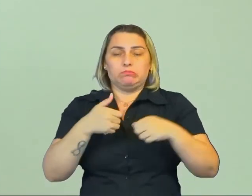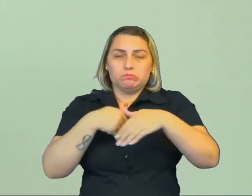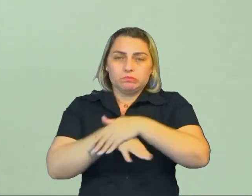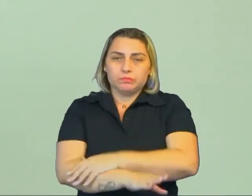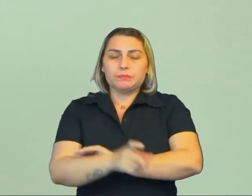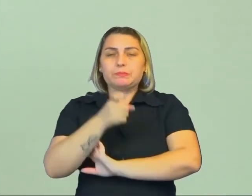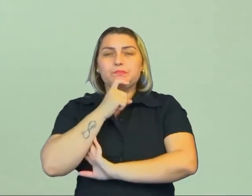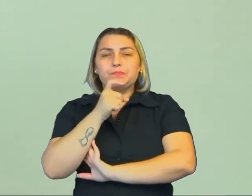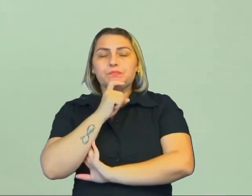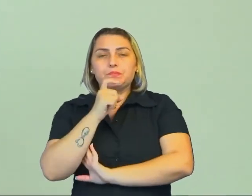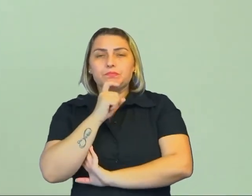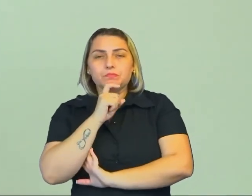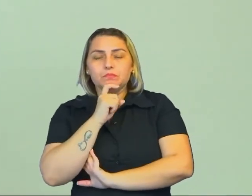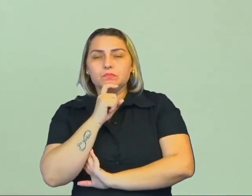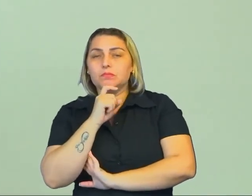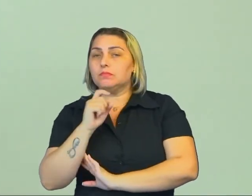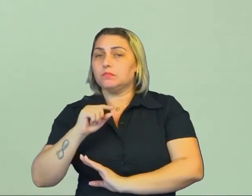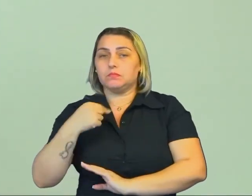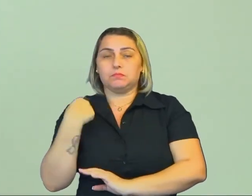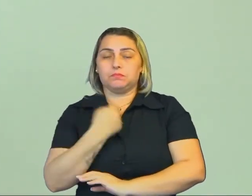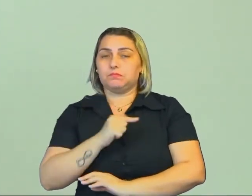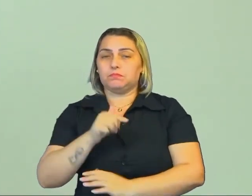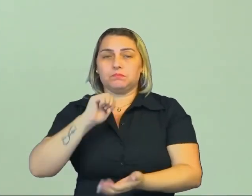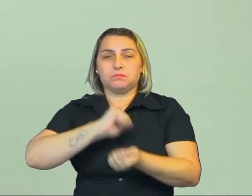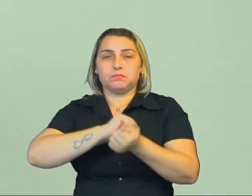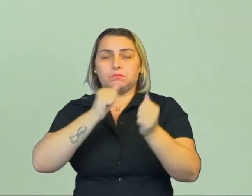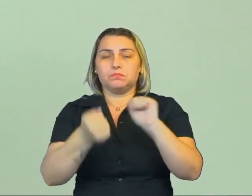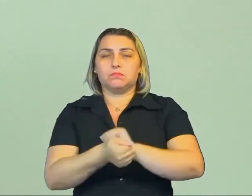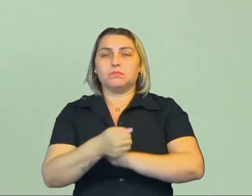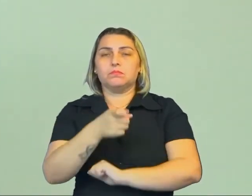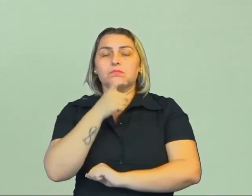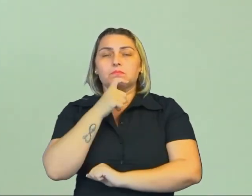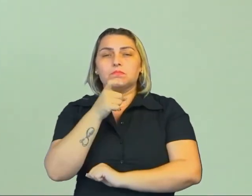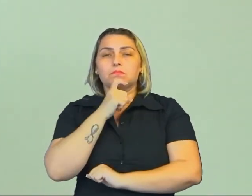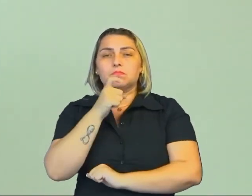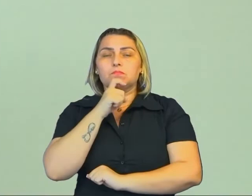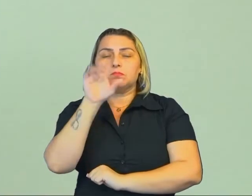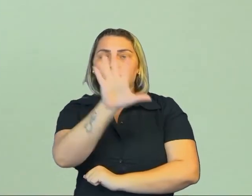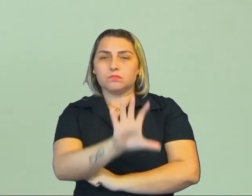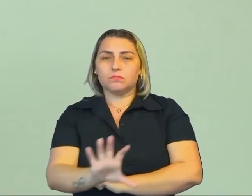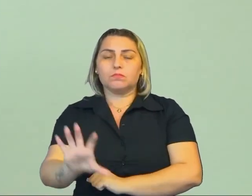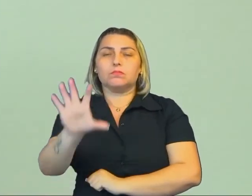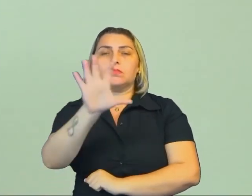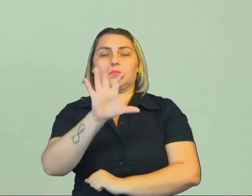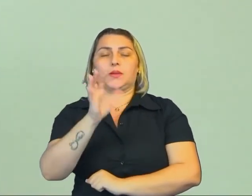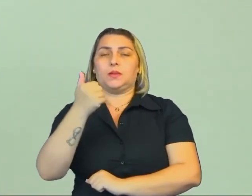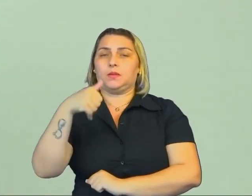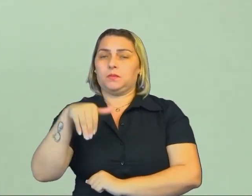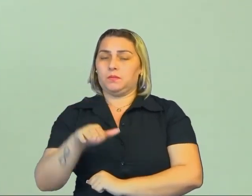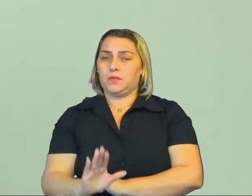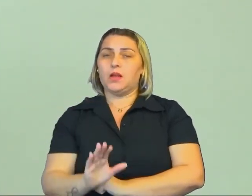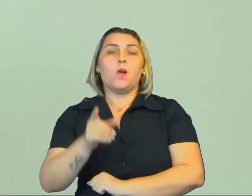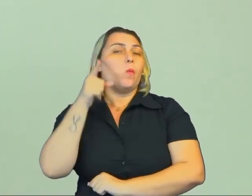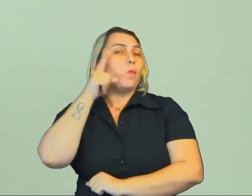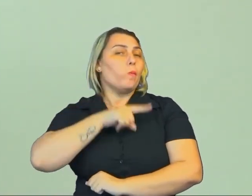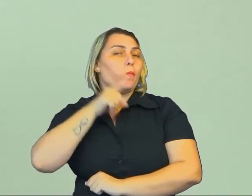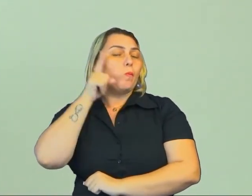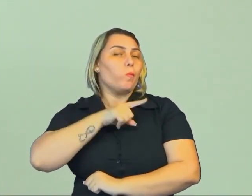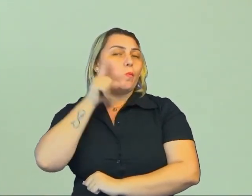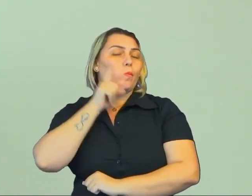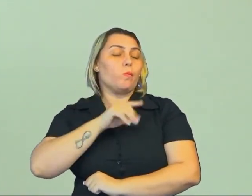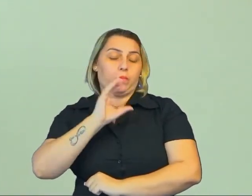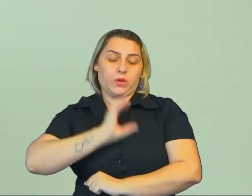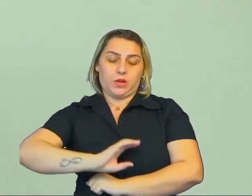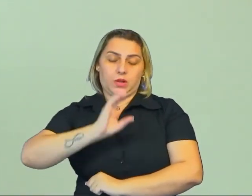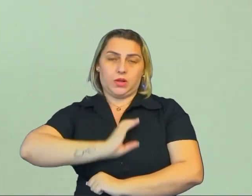ao frio, nós não somos adaptáveis muito ao frio. Então, é uma região que está mais para os Estados Unidos